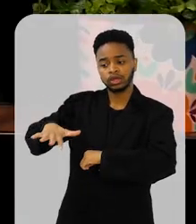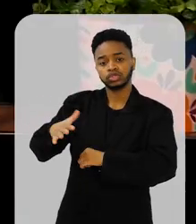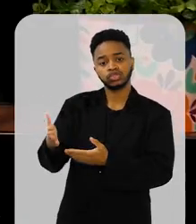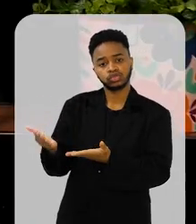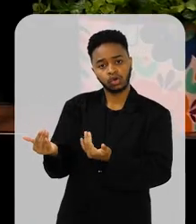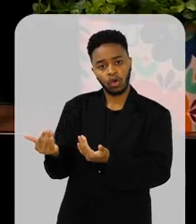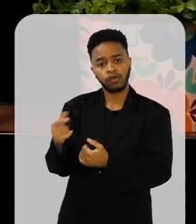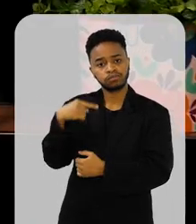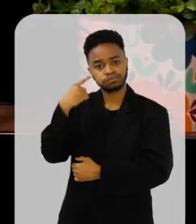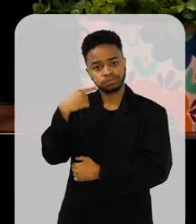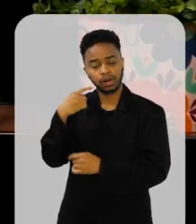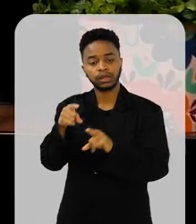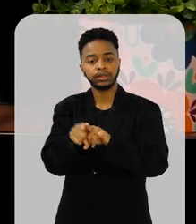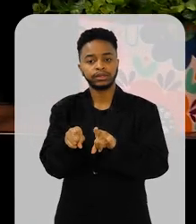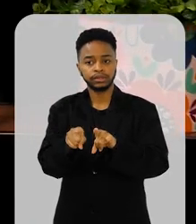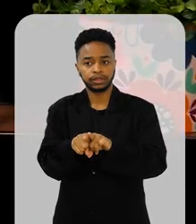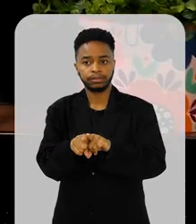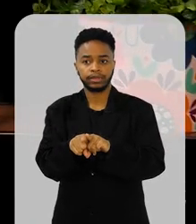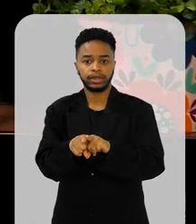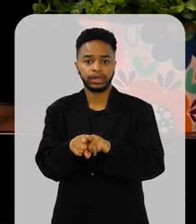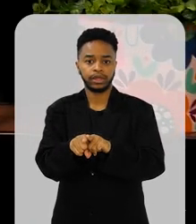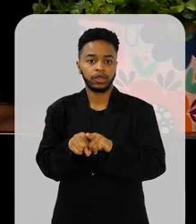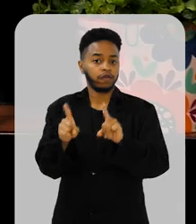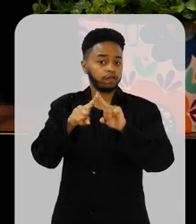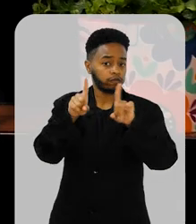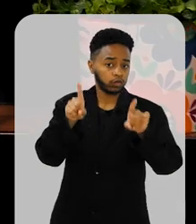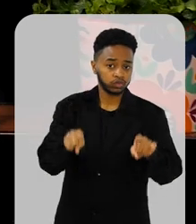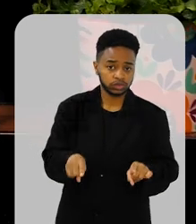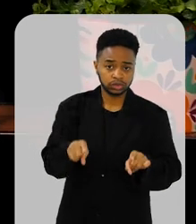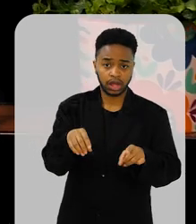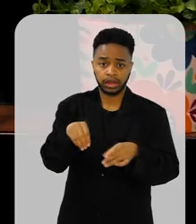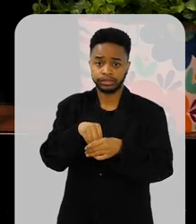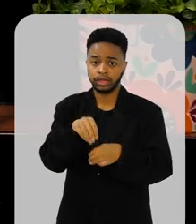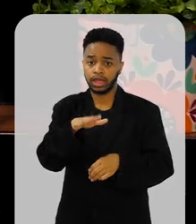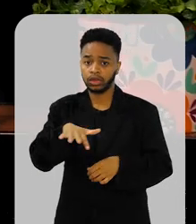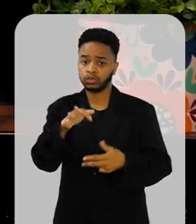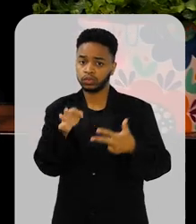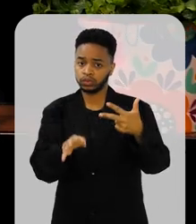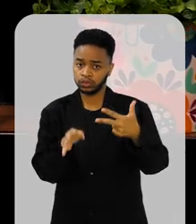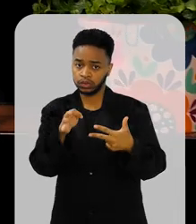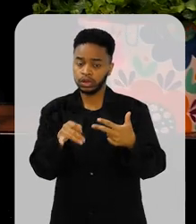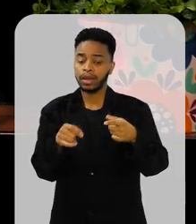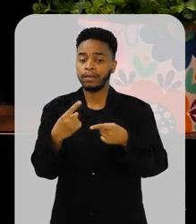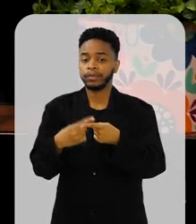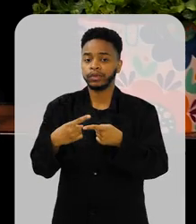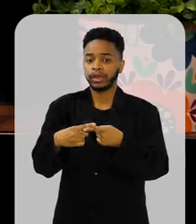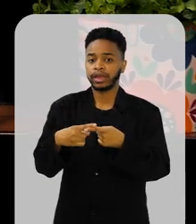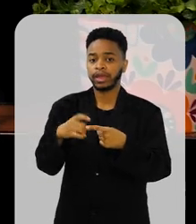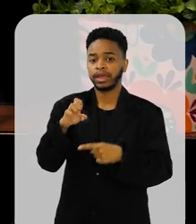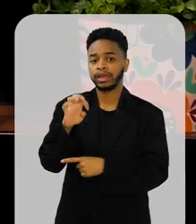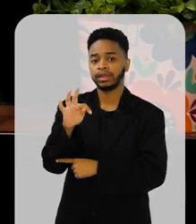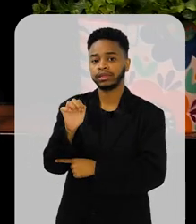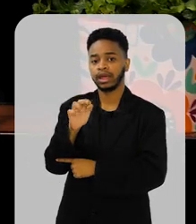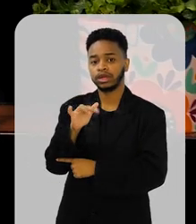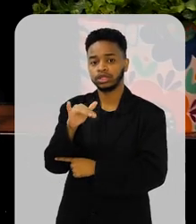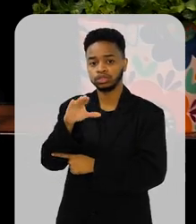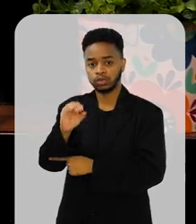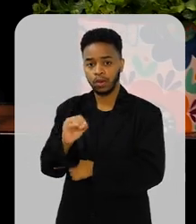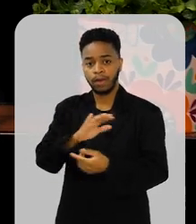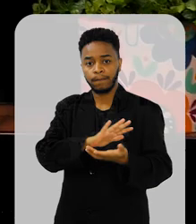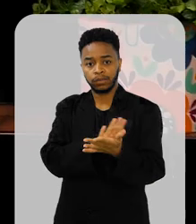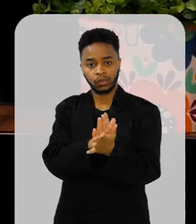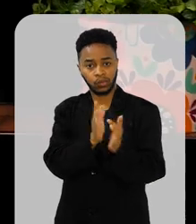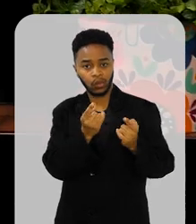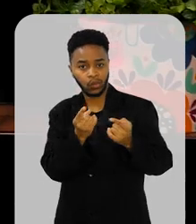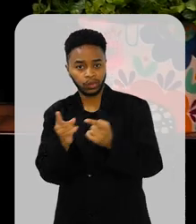mais jovens, como também funcionários do judiciário. O etarismo, ele